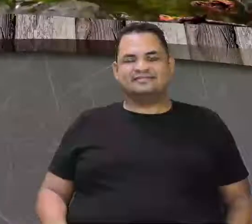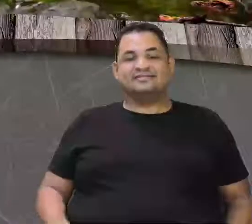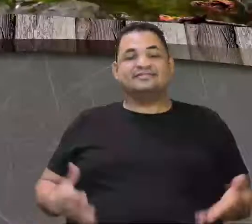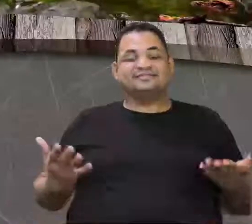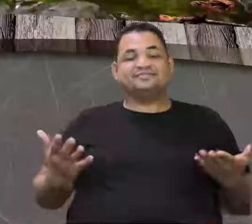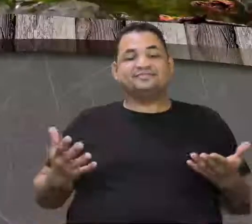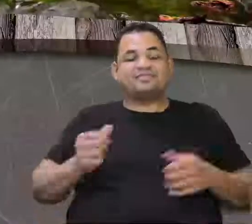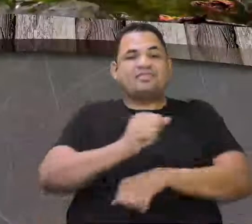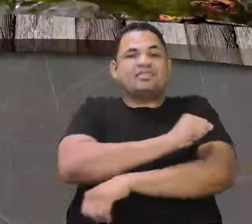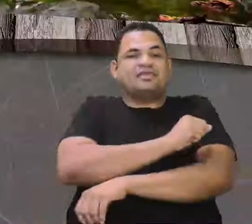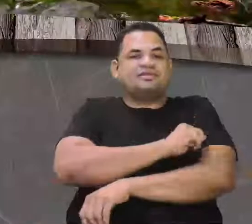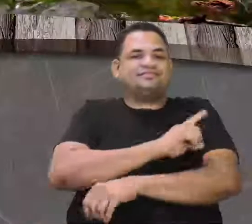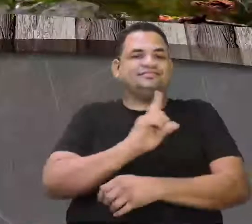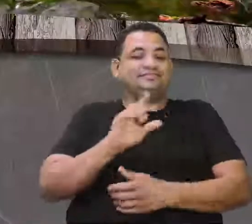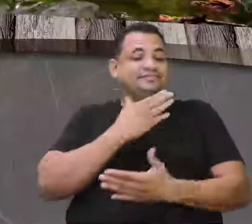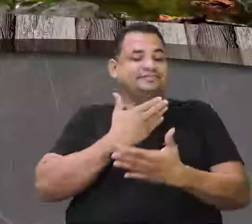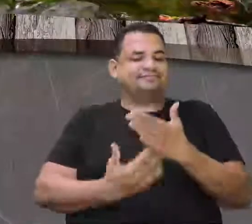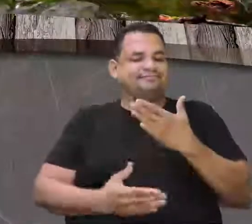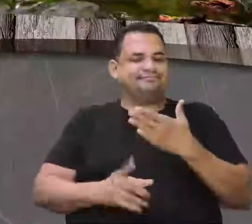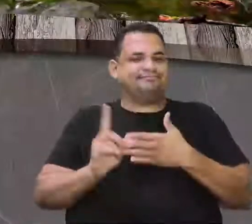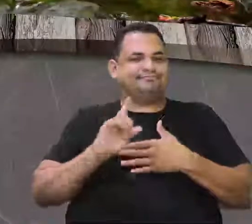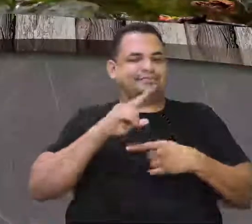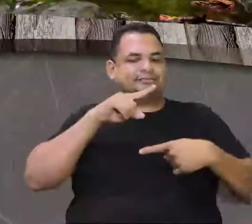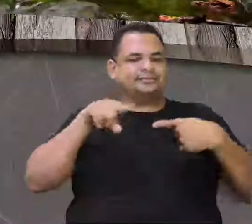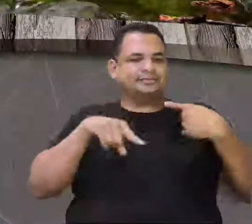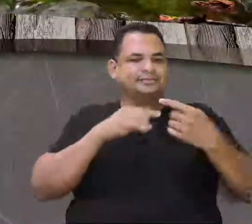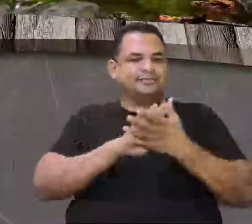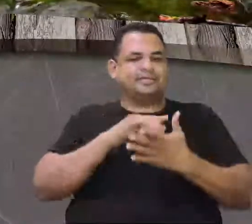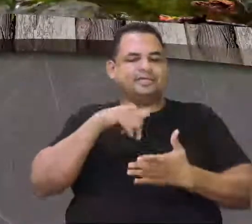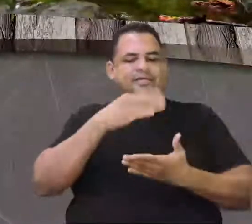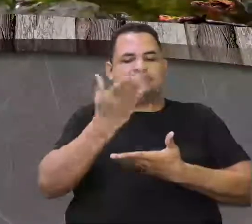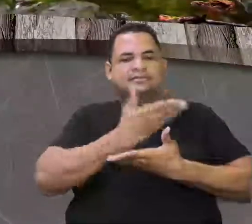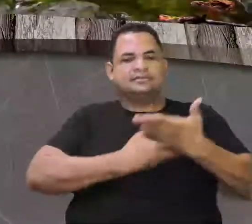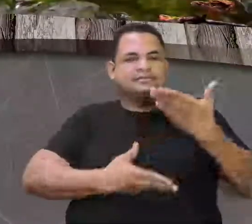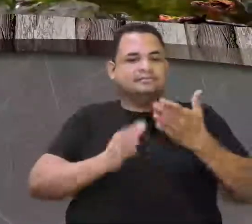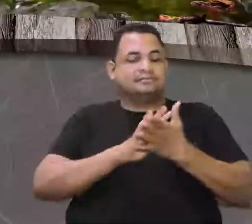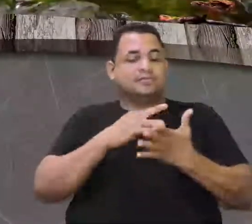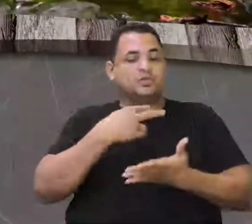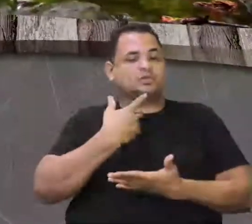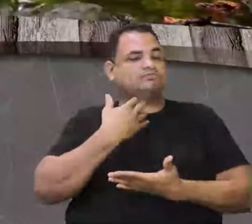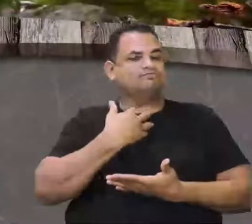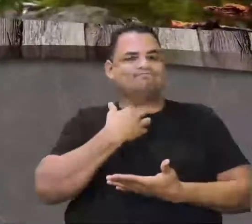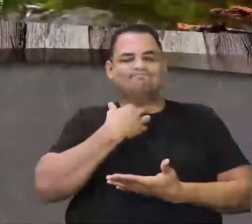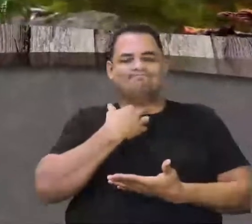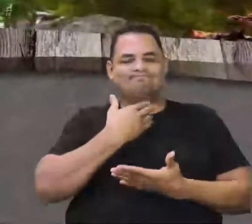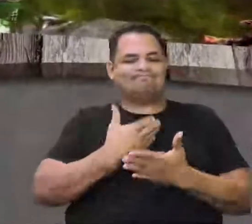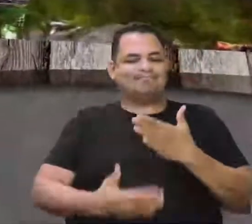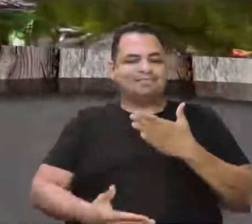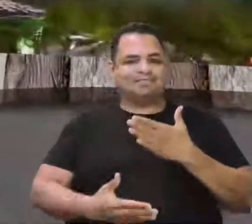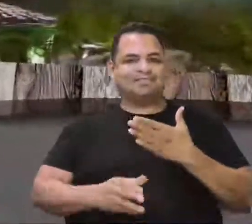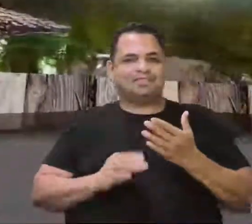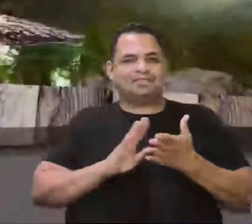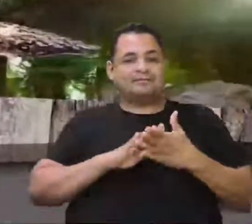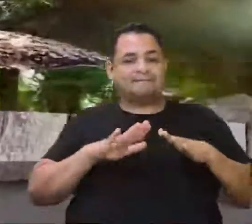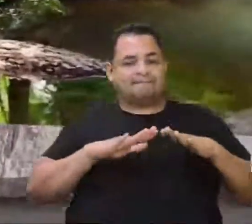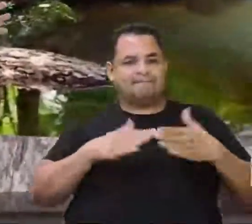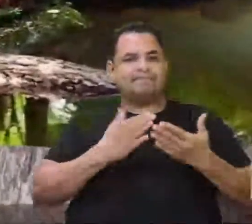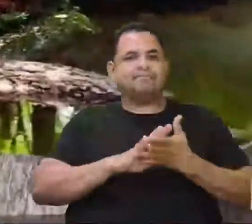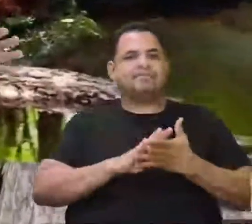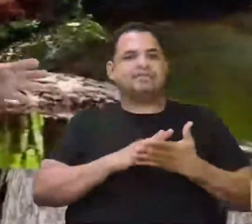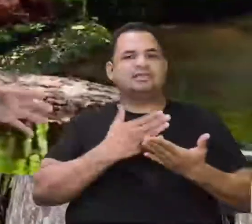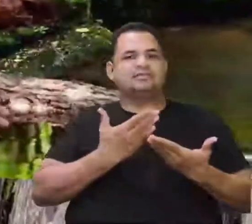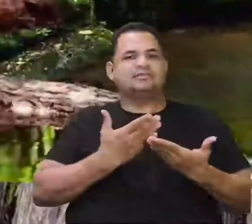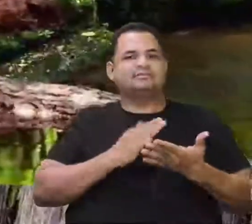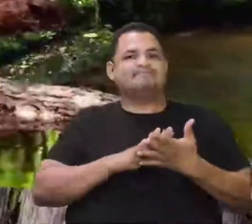Então, galerinha, não perde o foco, não. Aqui na mediação, a gente não perde o ritmo, não. Se você